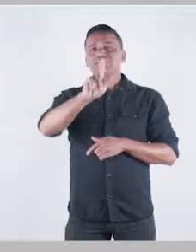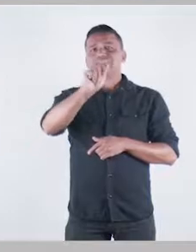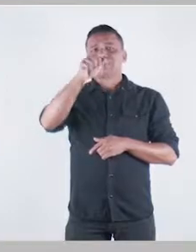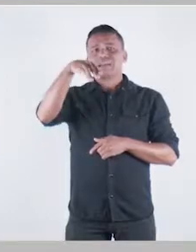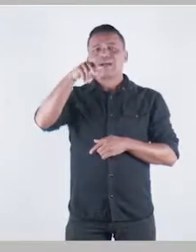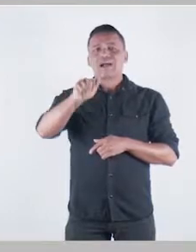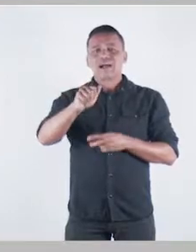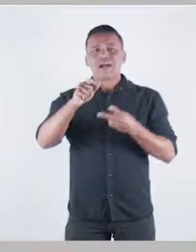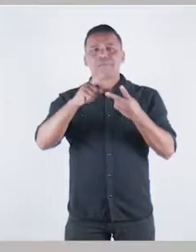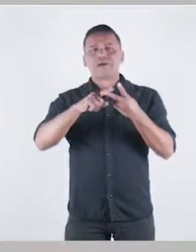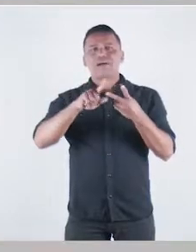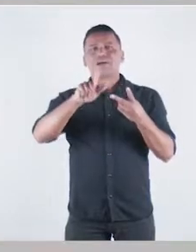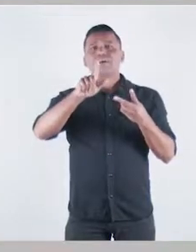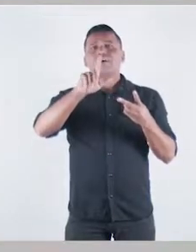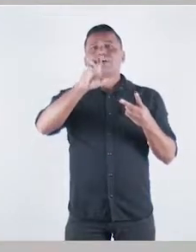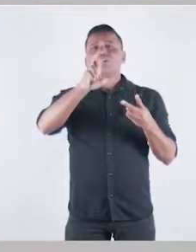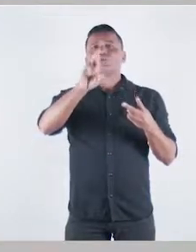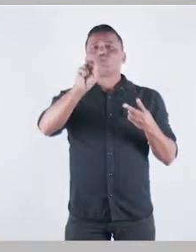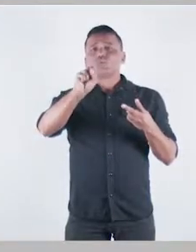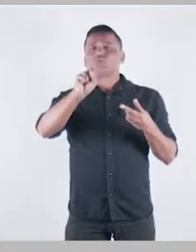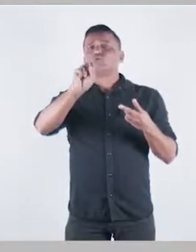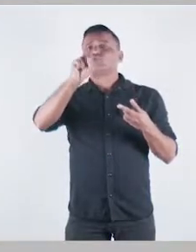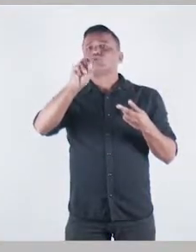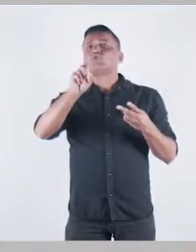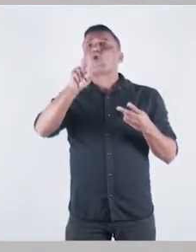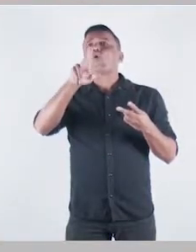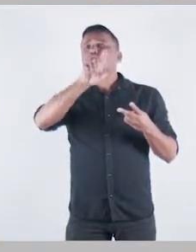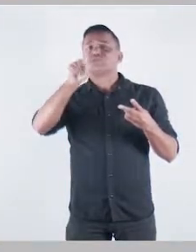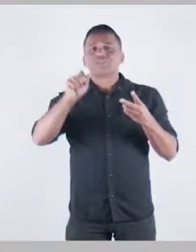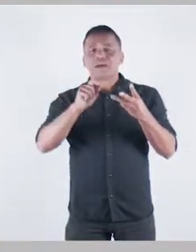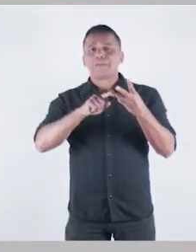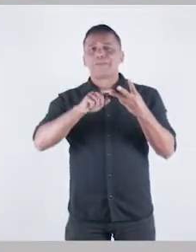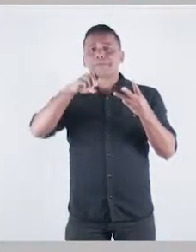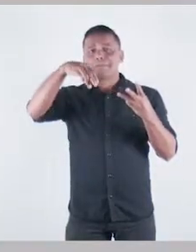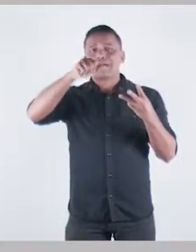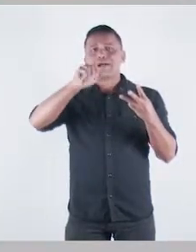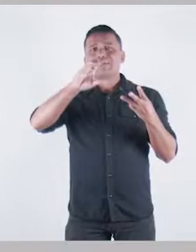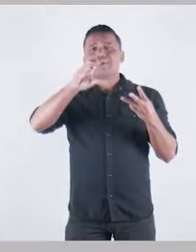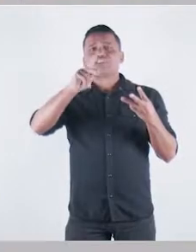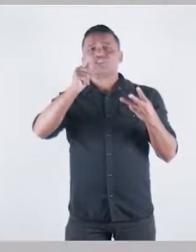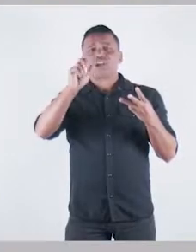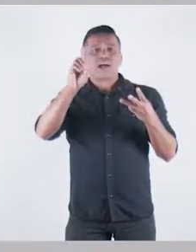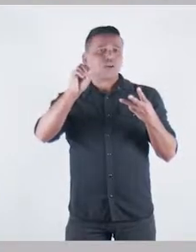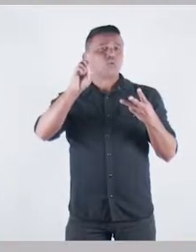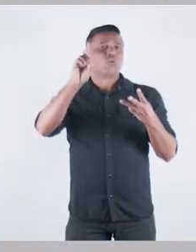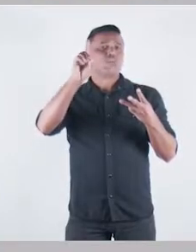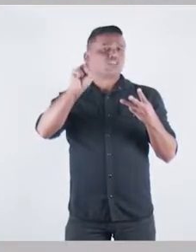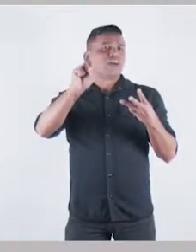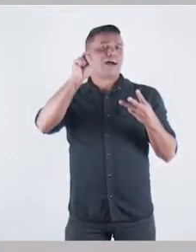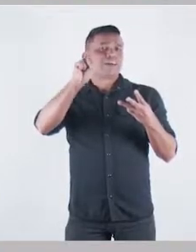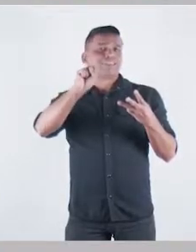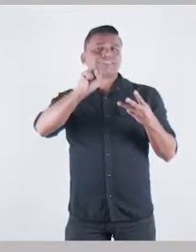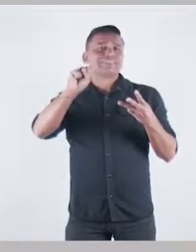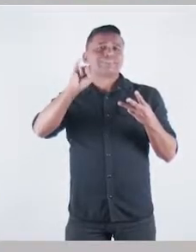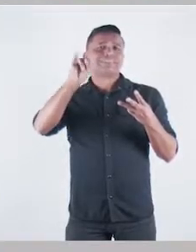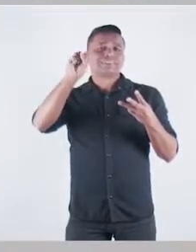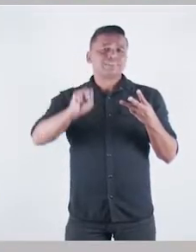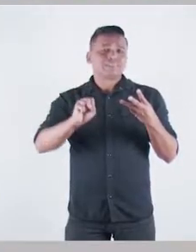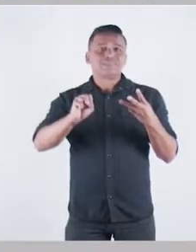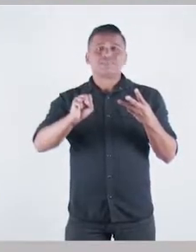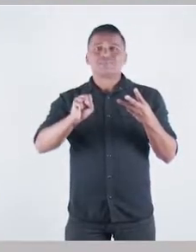de Assis, eram todos escritores, mas ali, né, no mundo da literatura brasileira, com